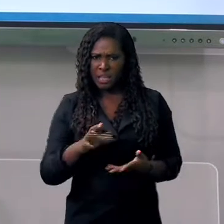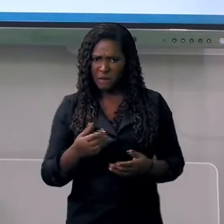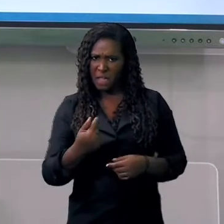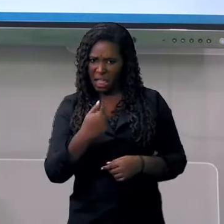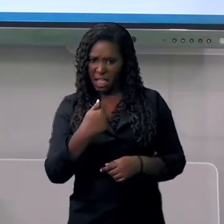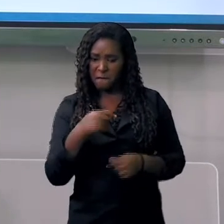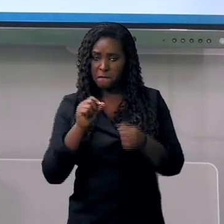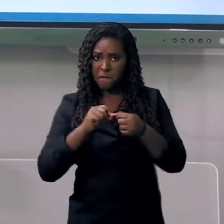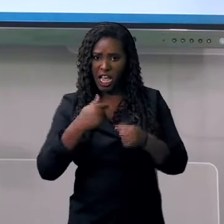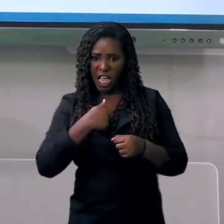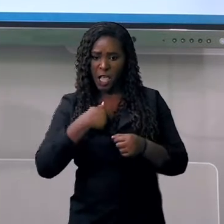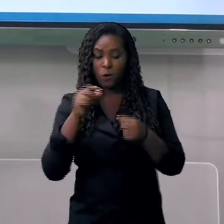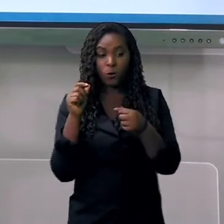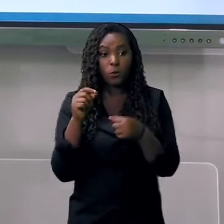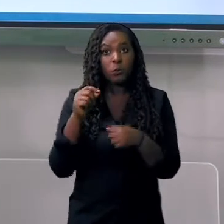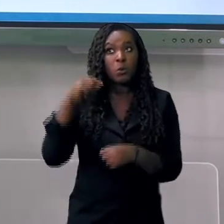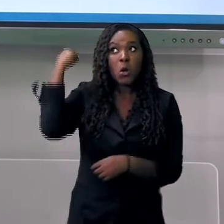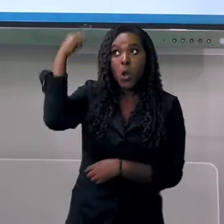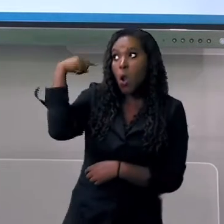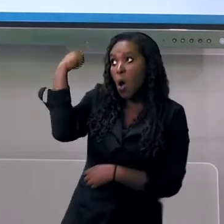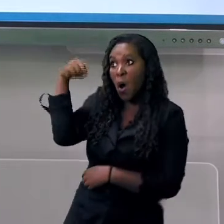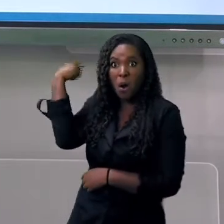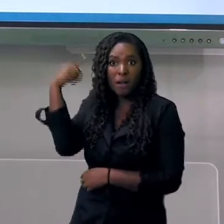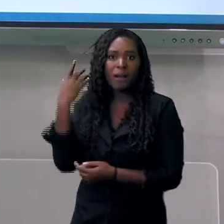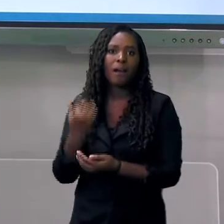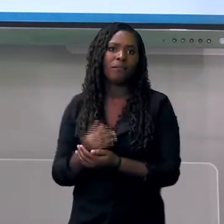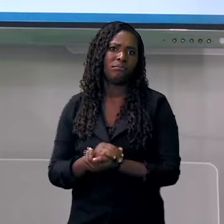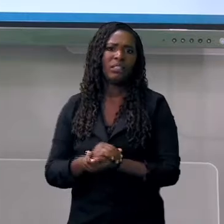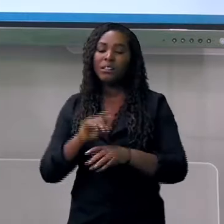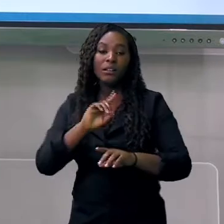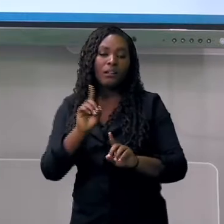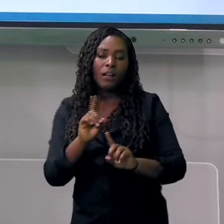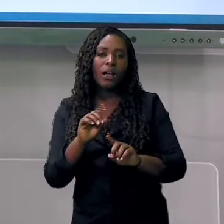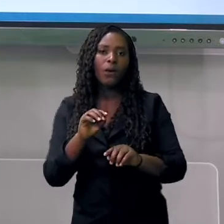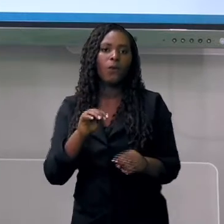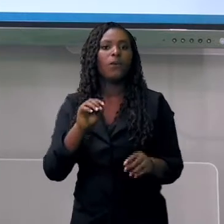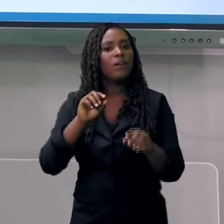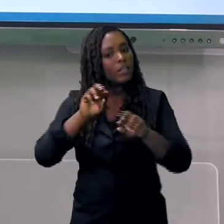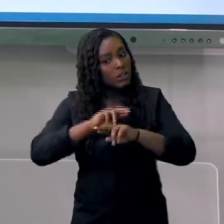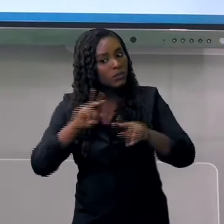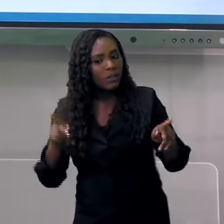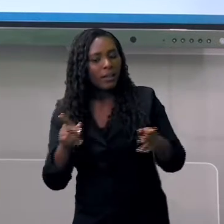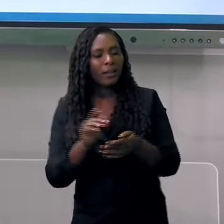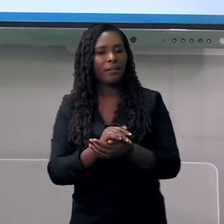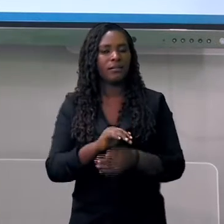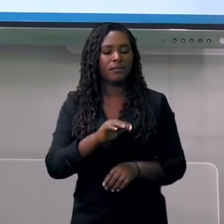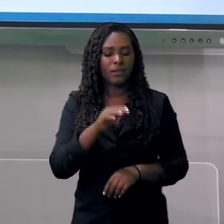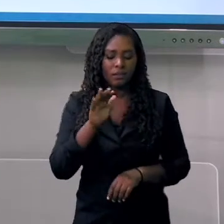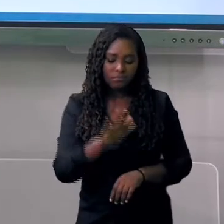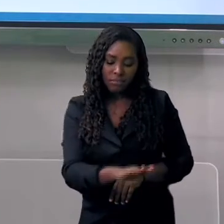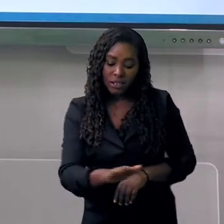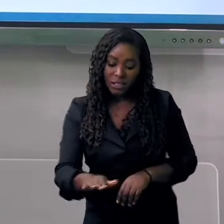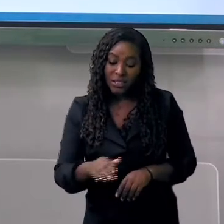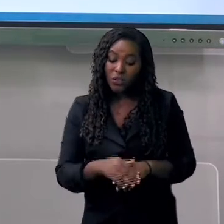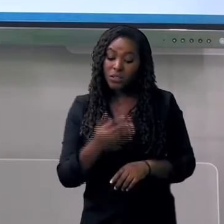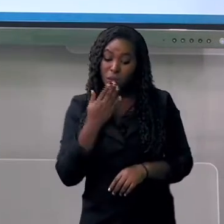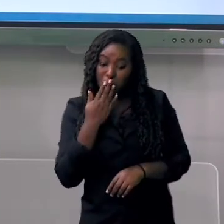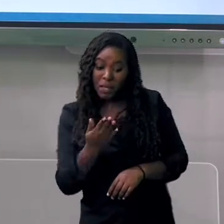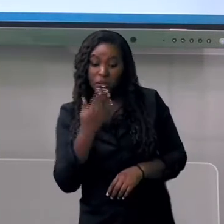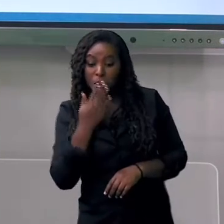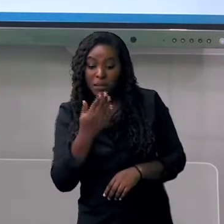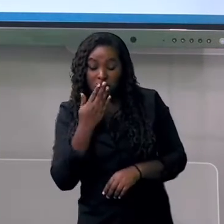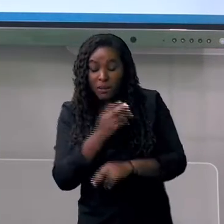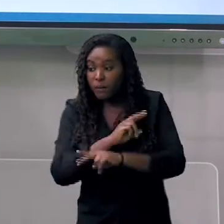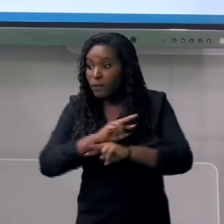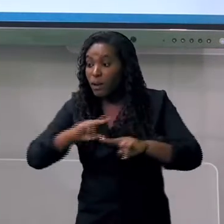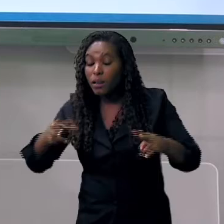cansada. Além de deturpar a imagem que a criança tem de si mesma, criando rótulos para ela, criando